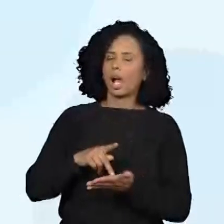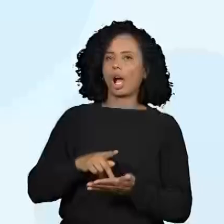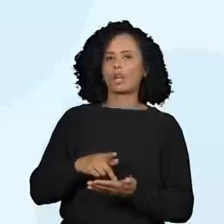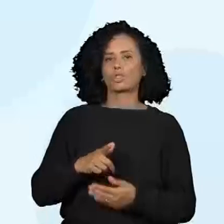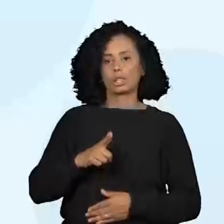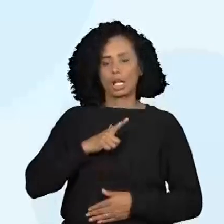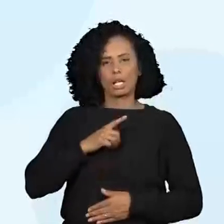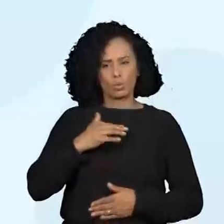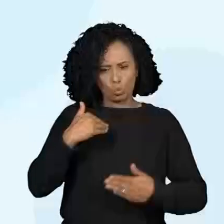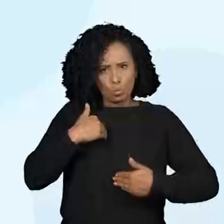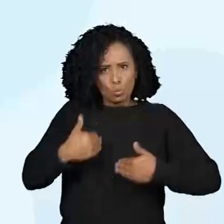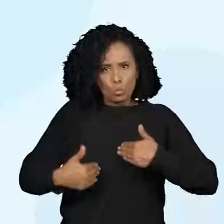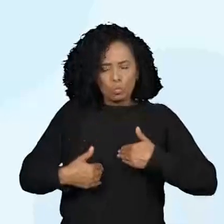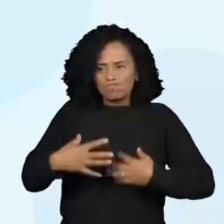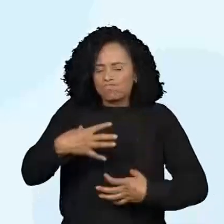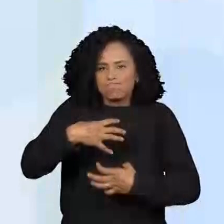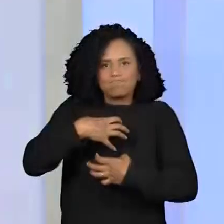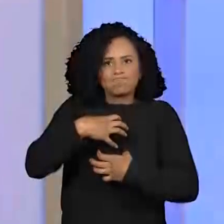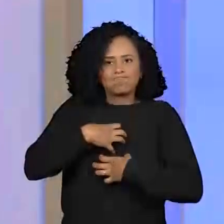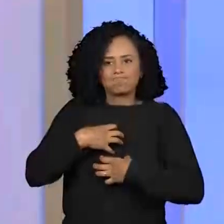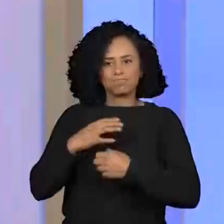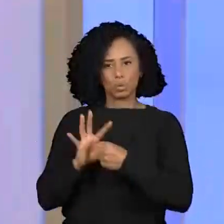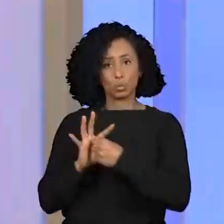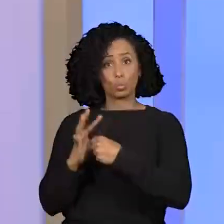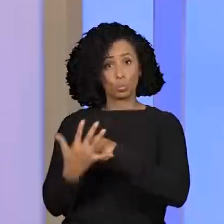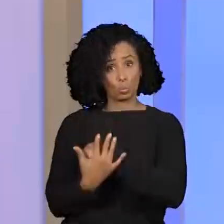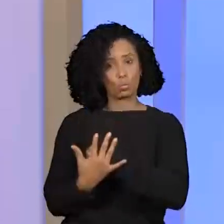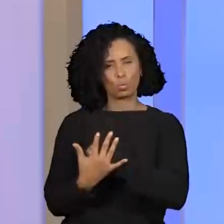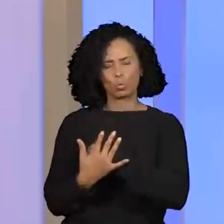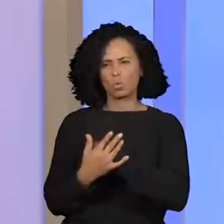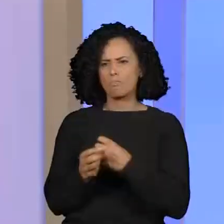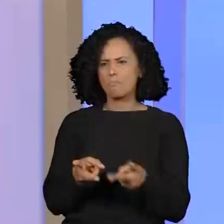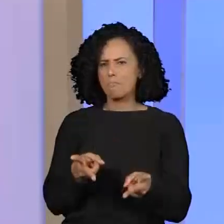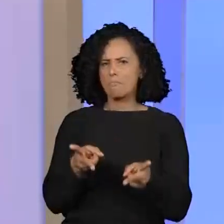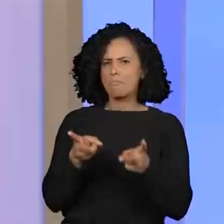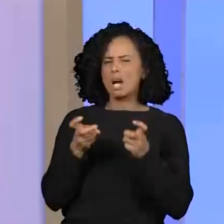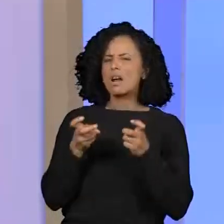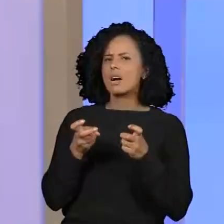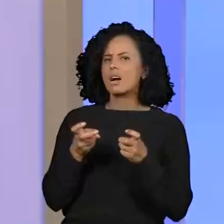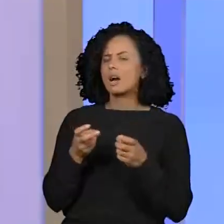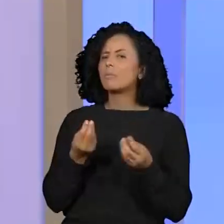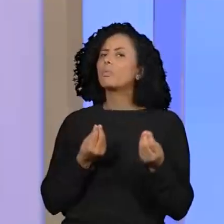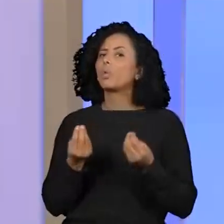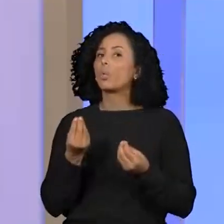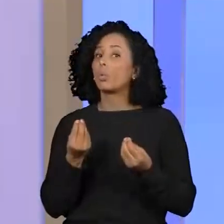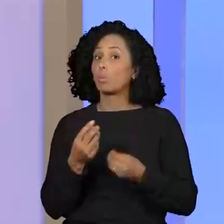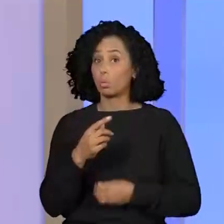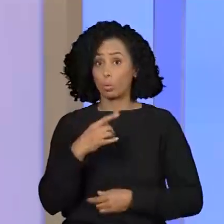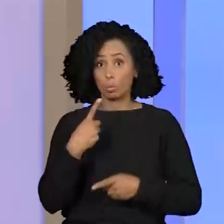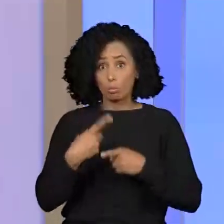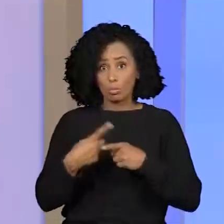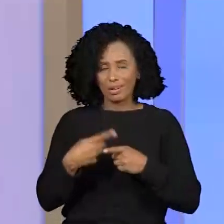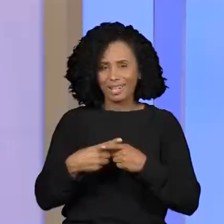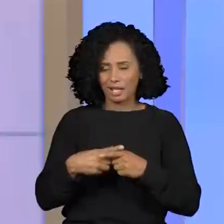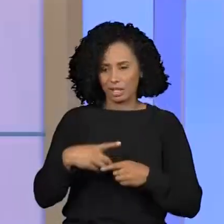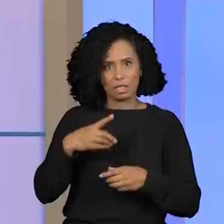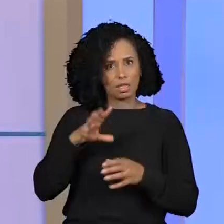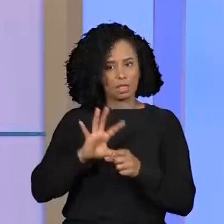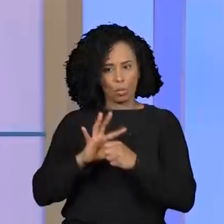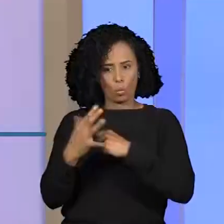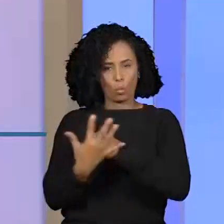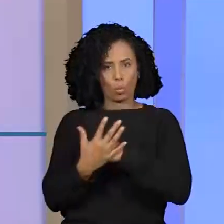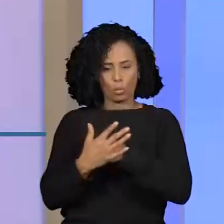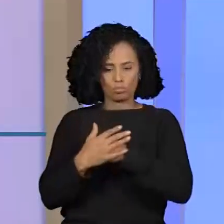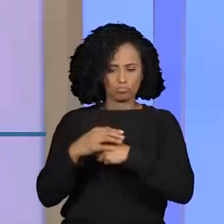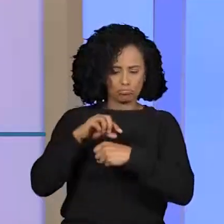pelo corona, né? O corona a gente consegue identificar porque ele tem na sua estrutura, na parte de